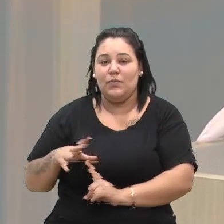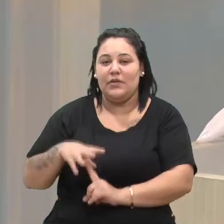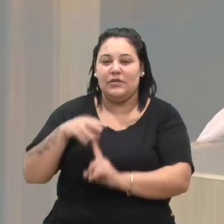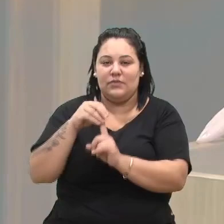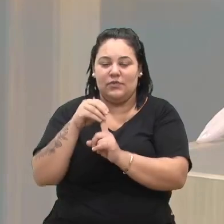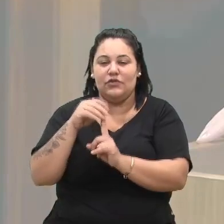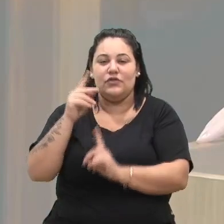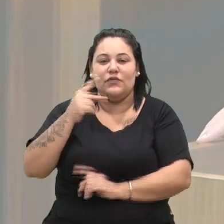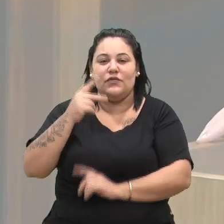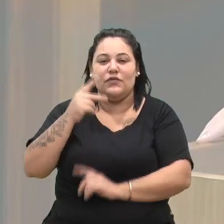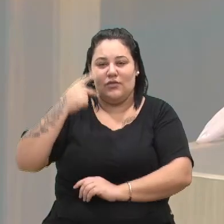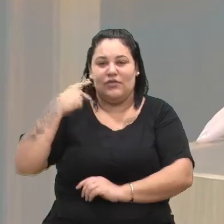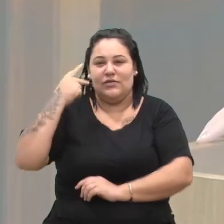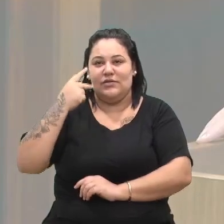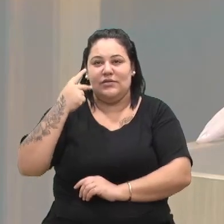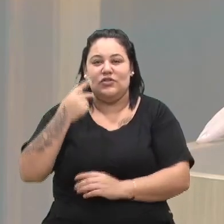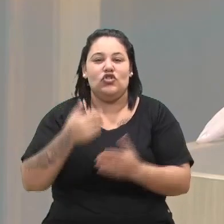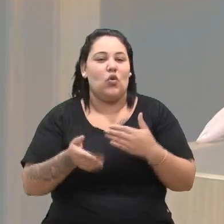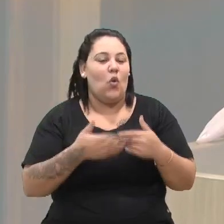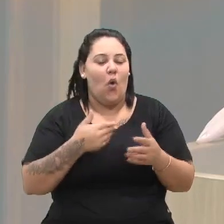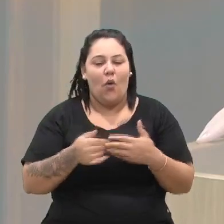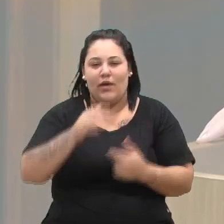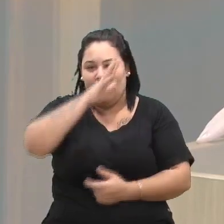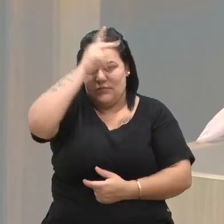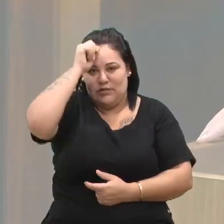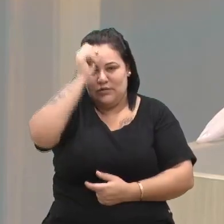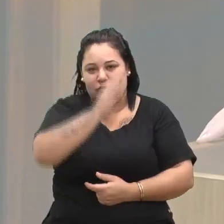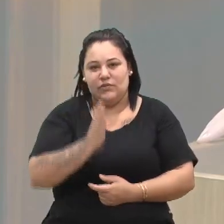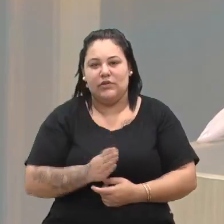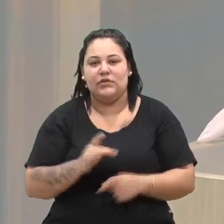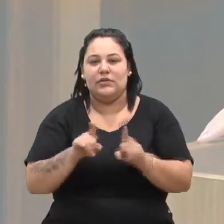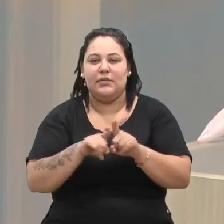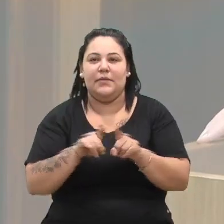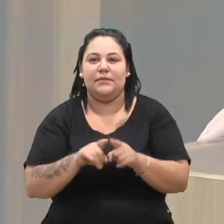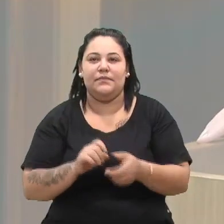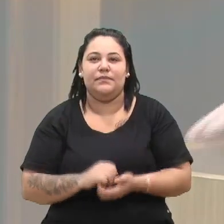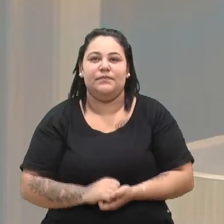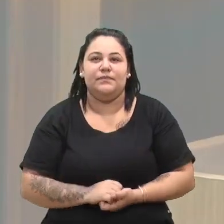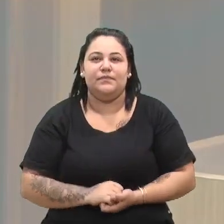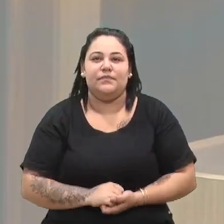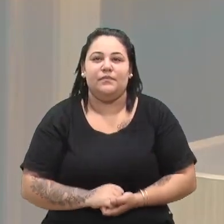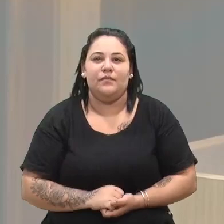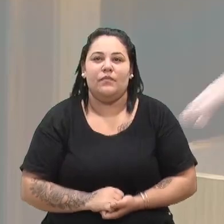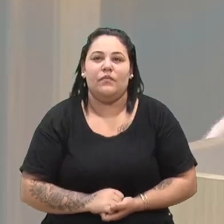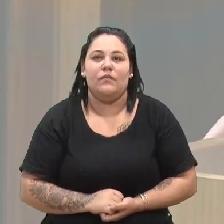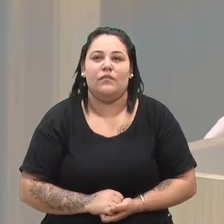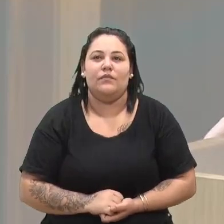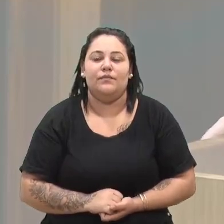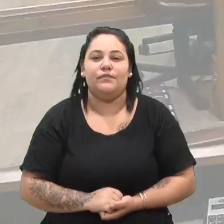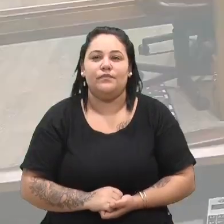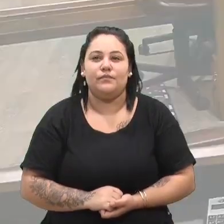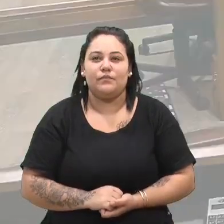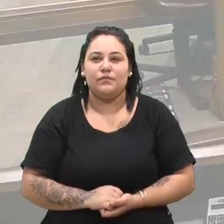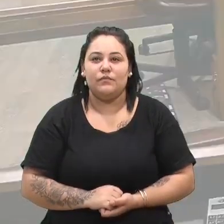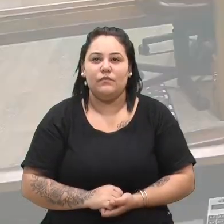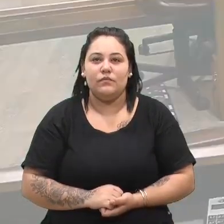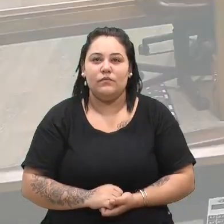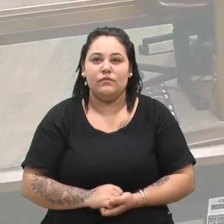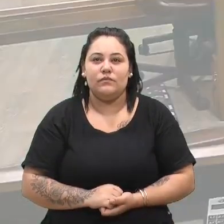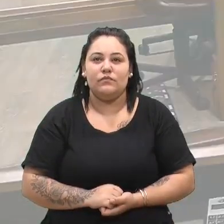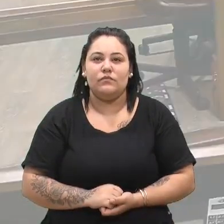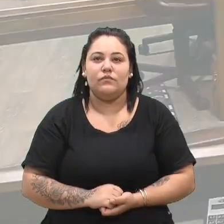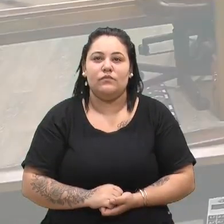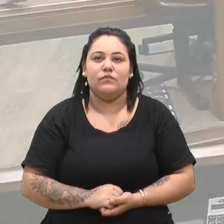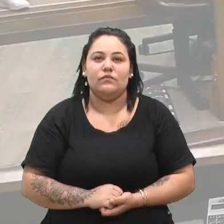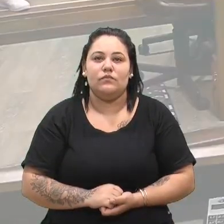os vereadores de qualquer município do Brasil. Se for possível, uma parte. De imediato, vereador. Me